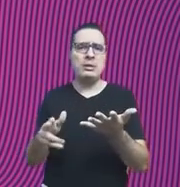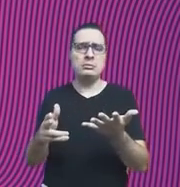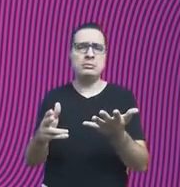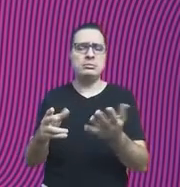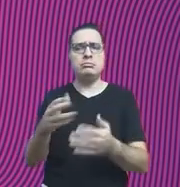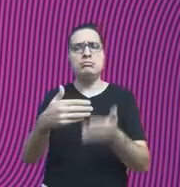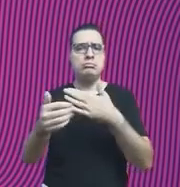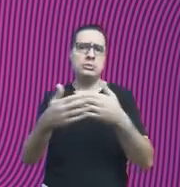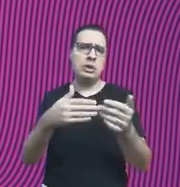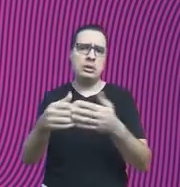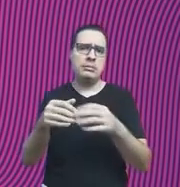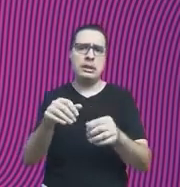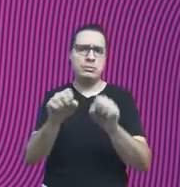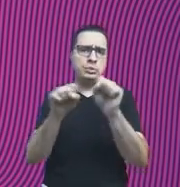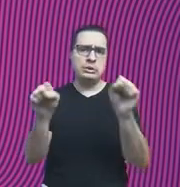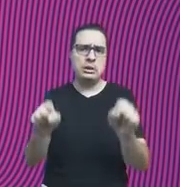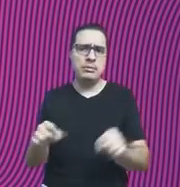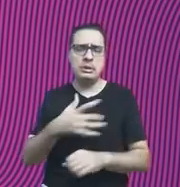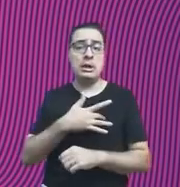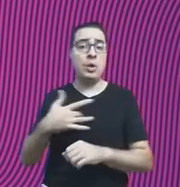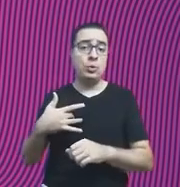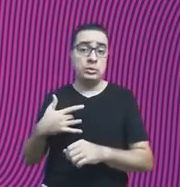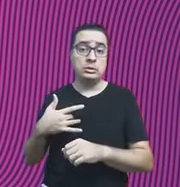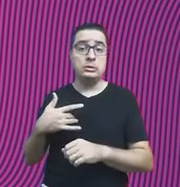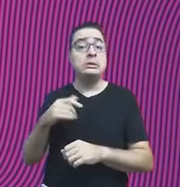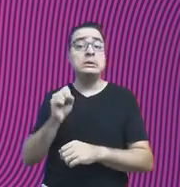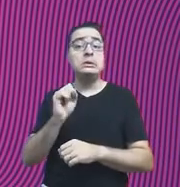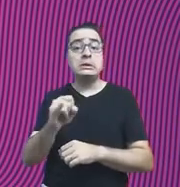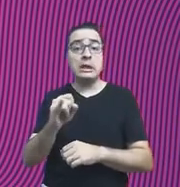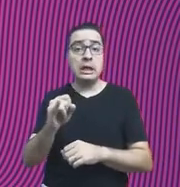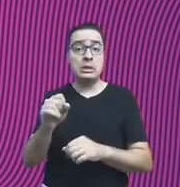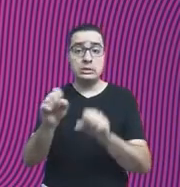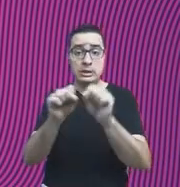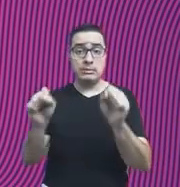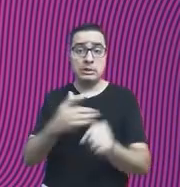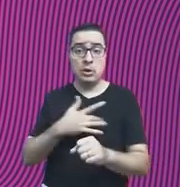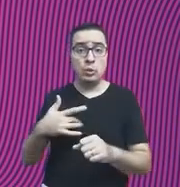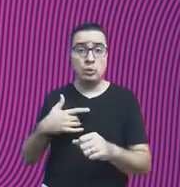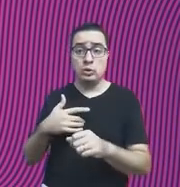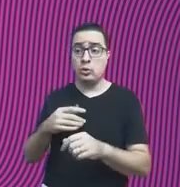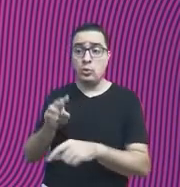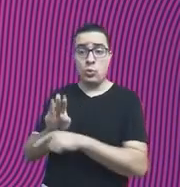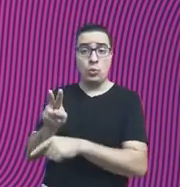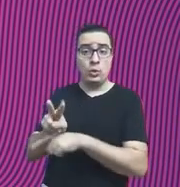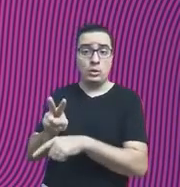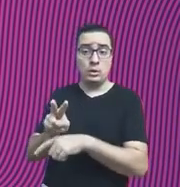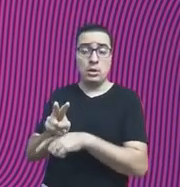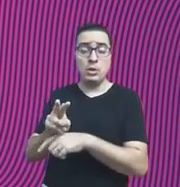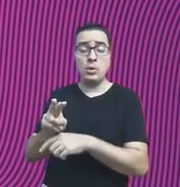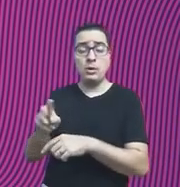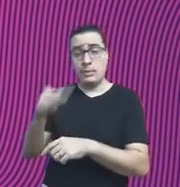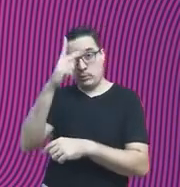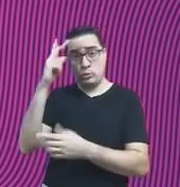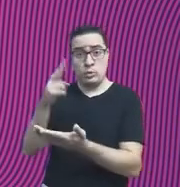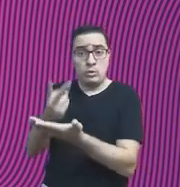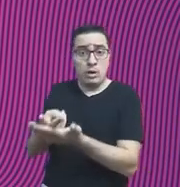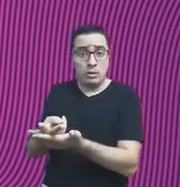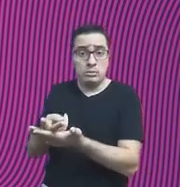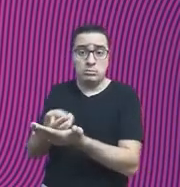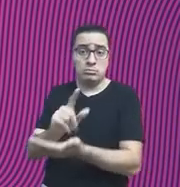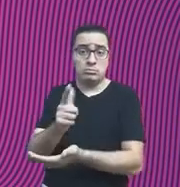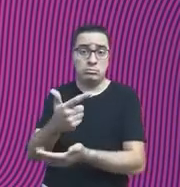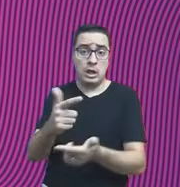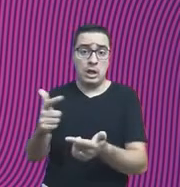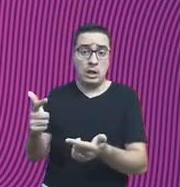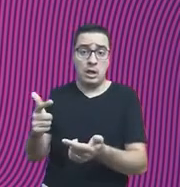sistema de saúde. Se o sistema de saúde não faz interface com o paciente, ele legitimamente está inserido na matriz